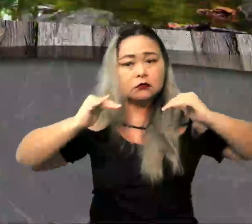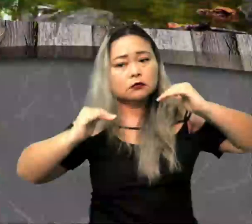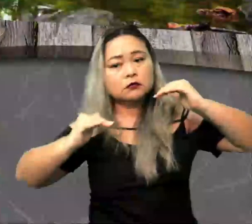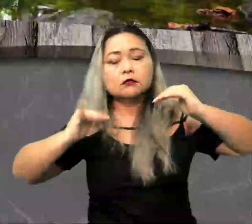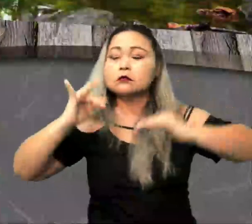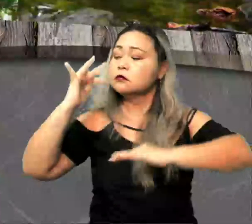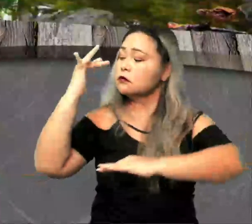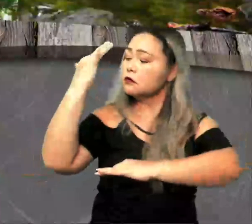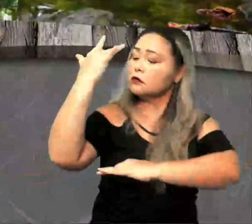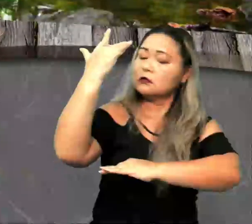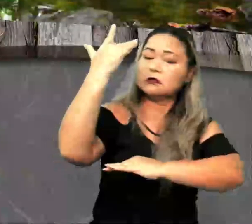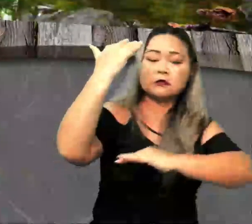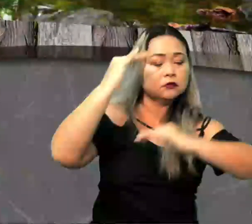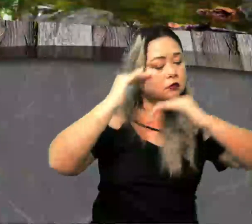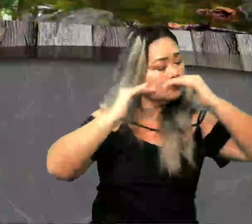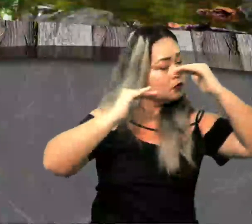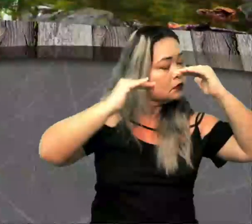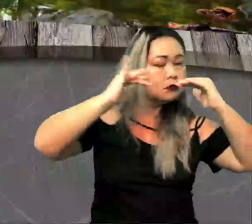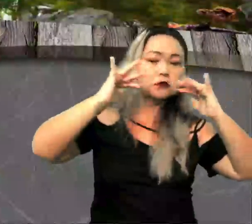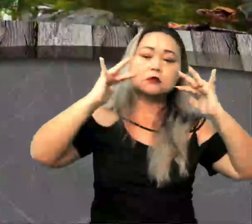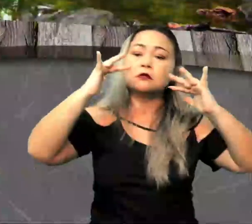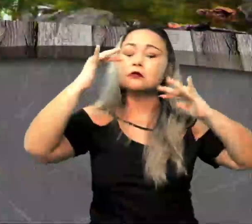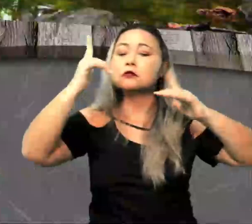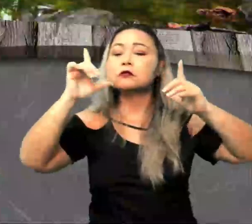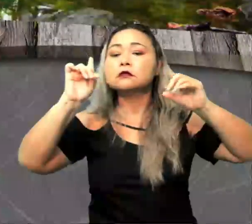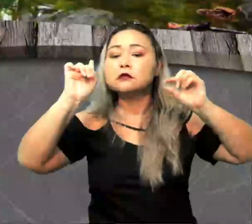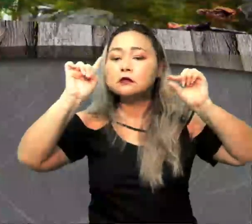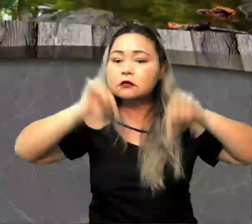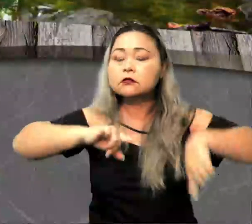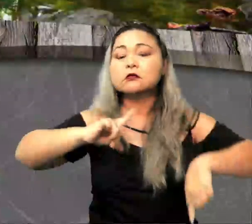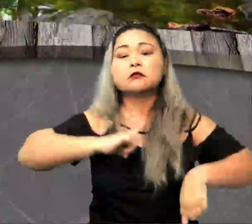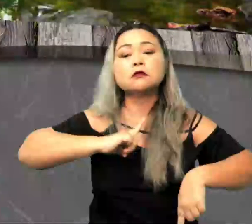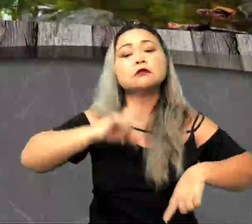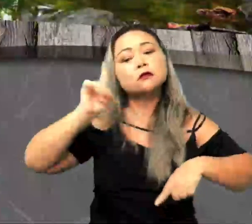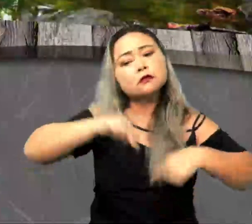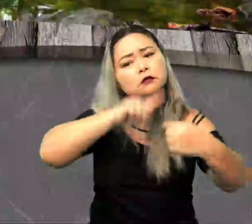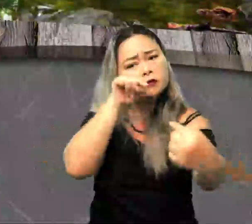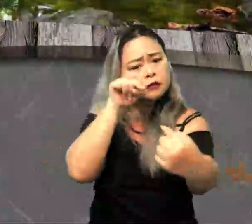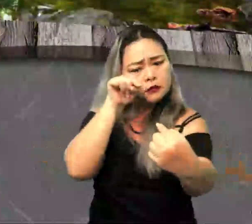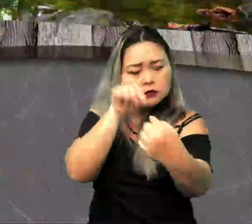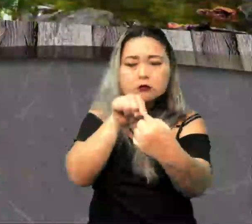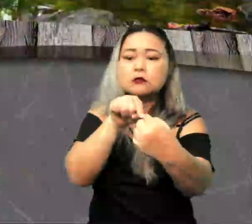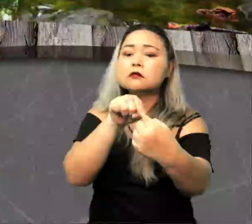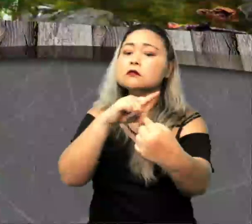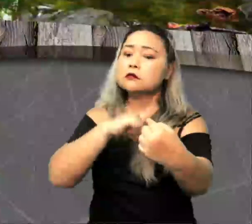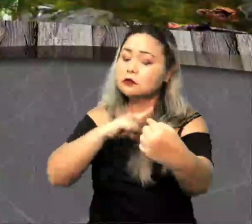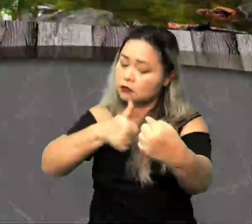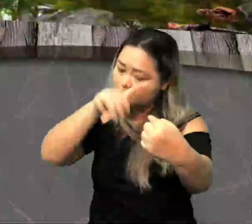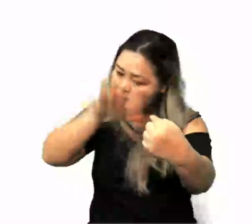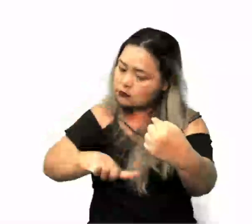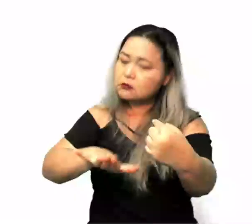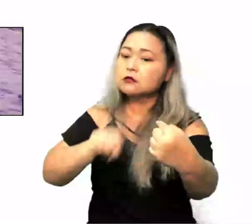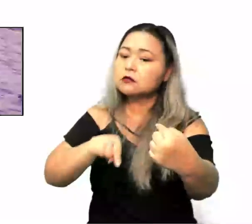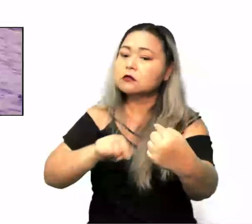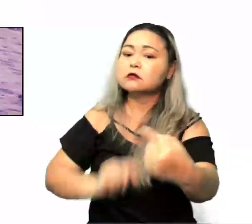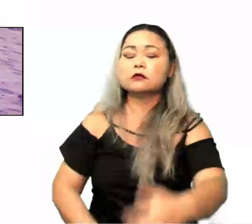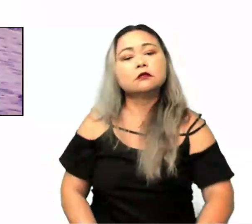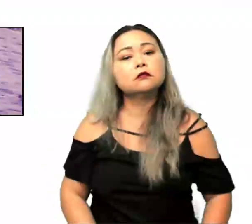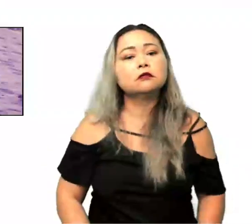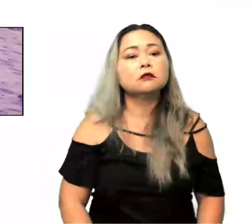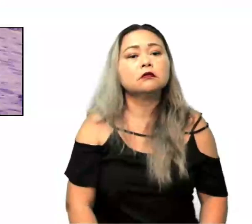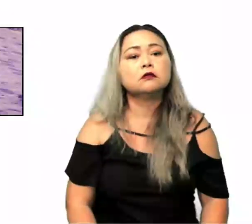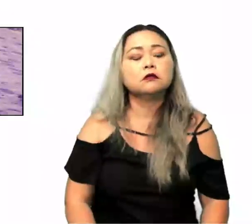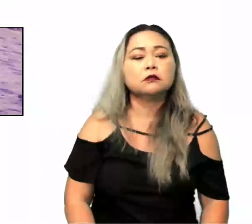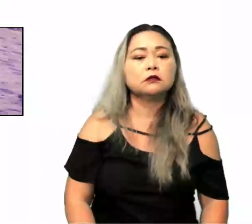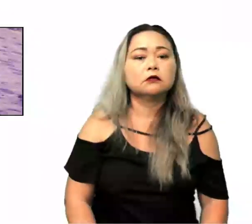nossa natureza. Porque se eles existem, eles têm uma função. Tem uma razão de estarem ali. Vamos dar uma olhada